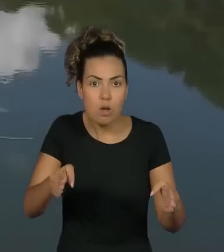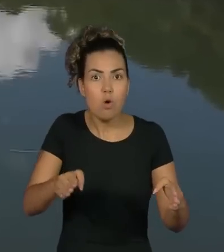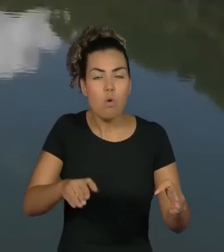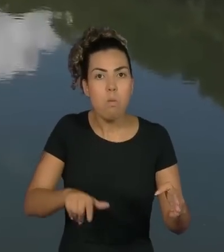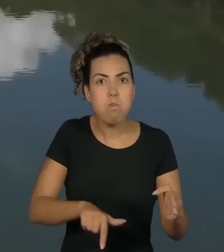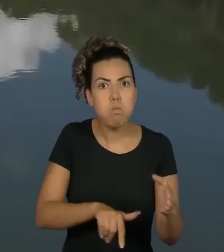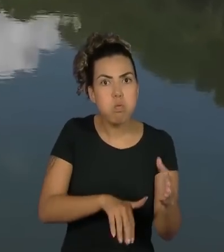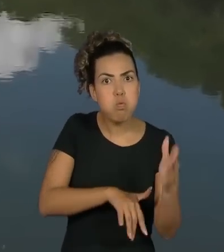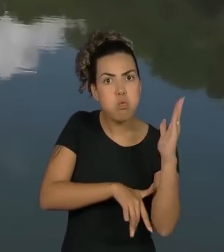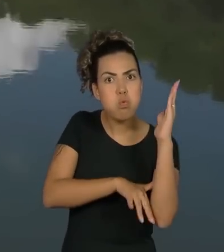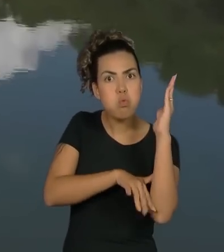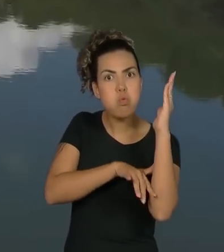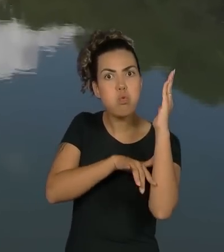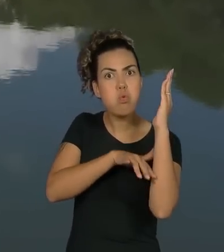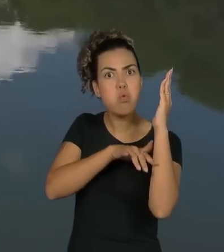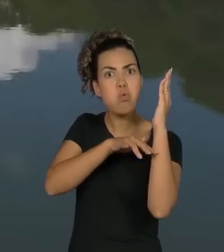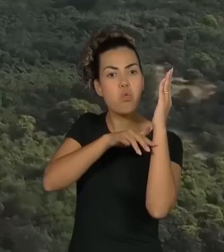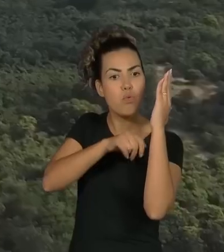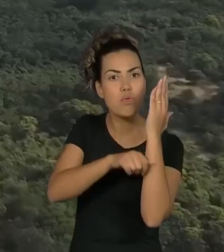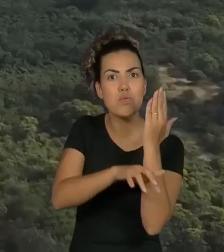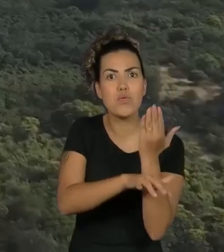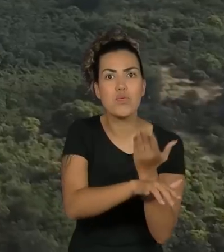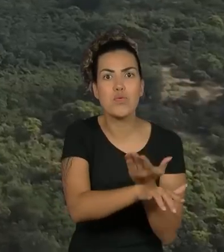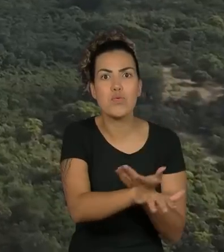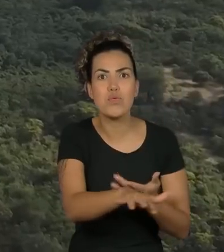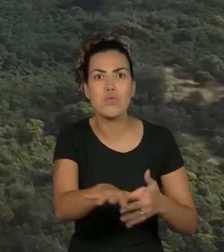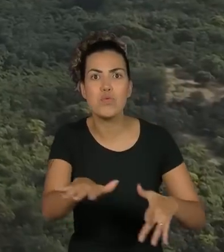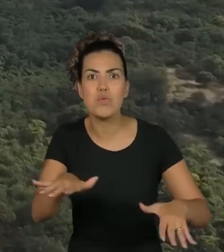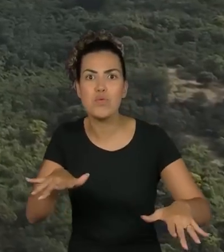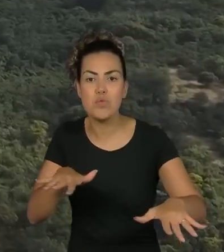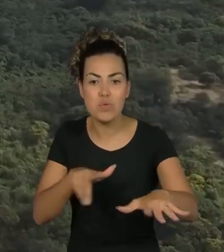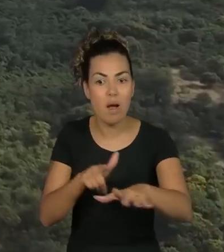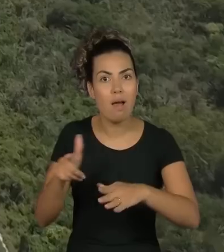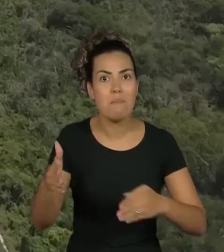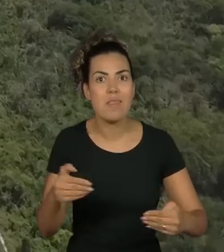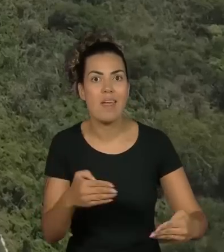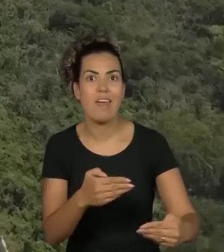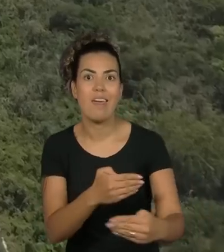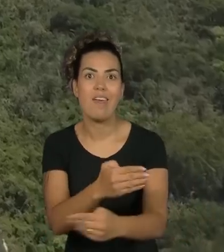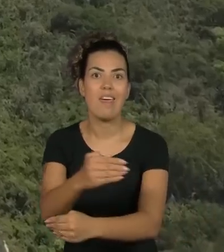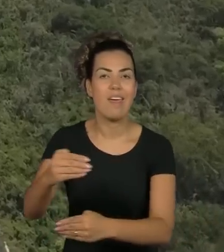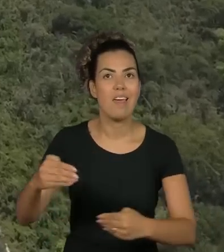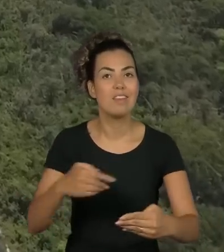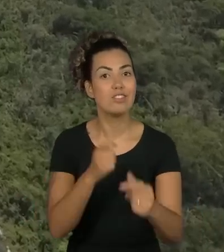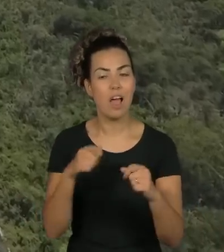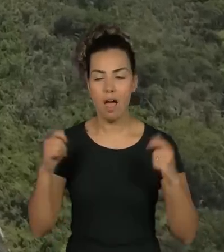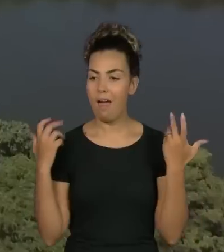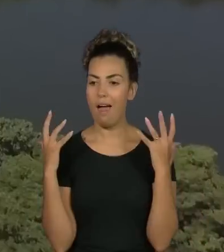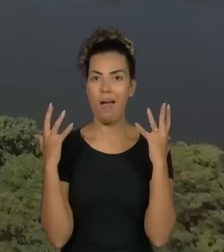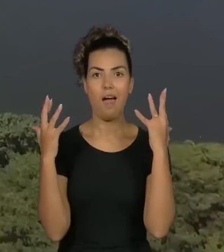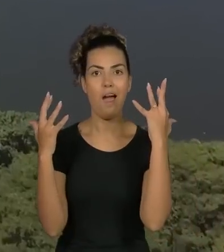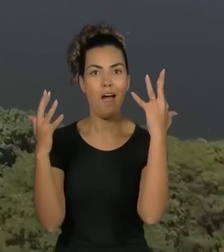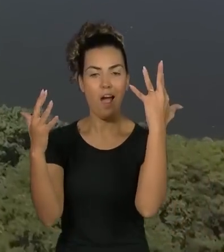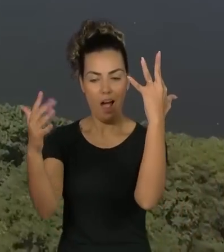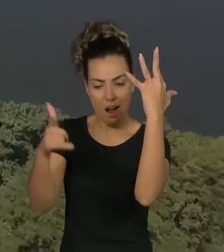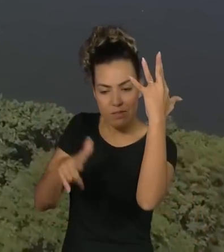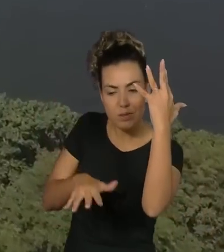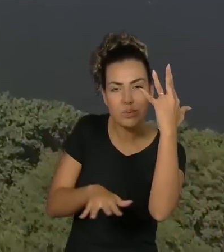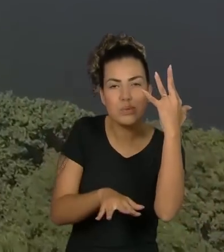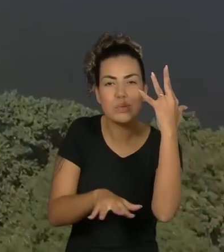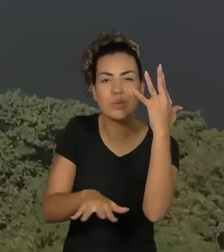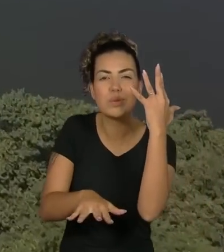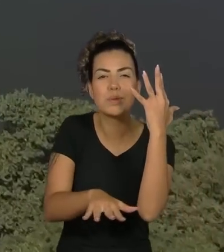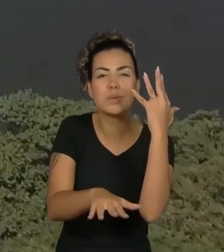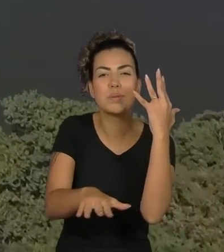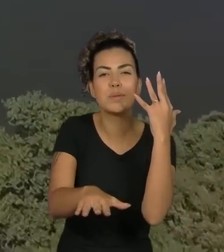alevinos, os peixes vão entrando ali para reproduzir, porque as lagoas são ambientes mais calmos,